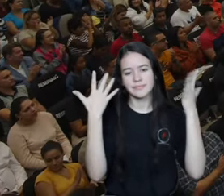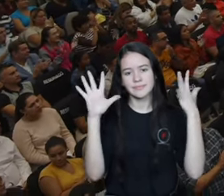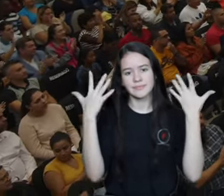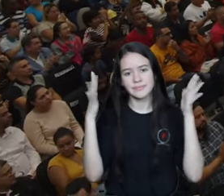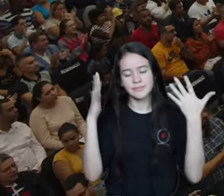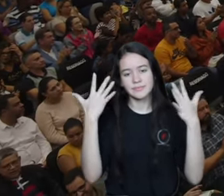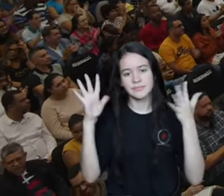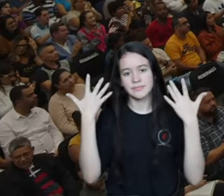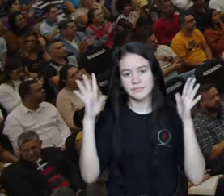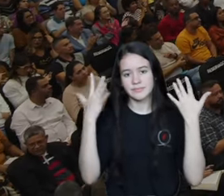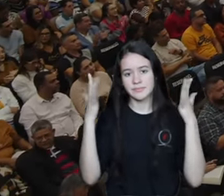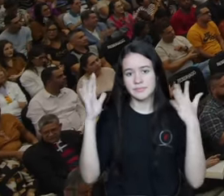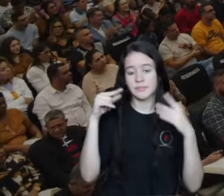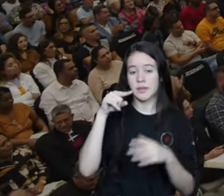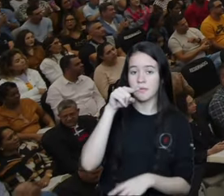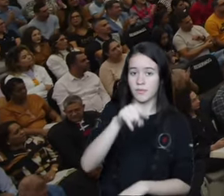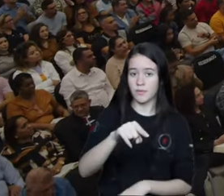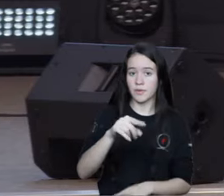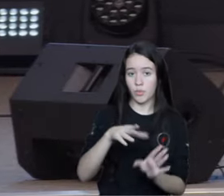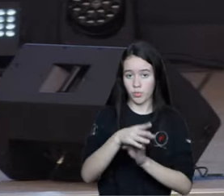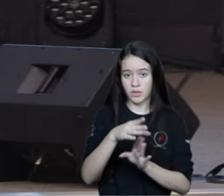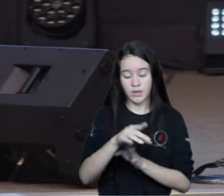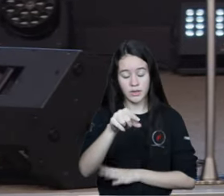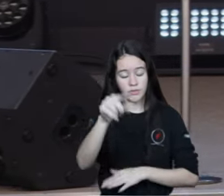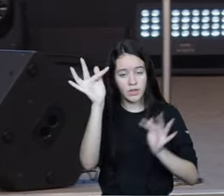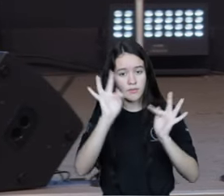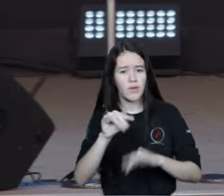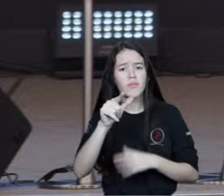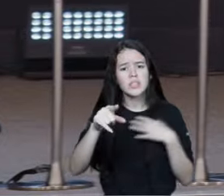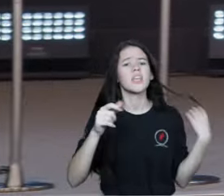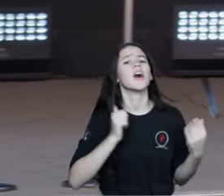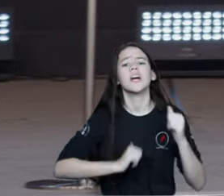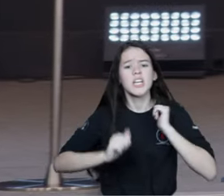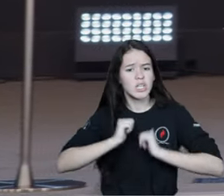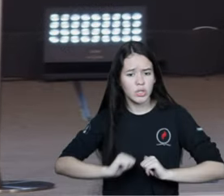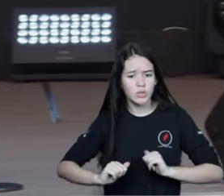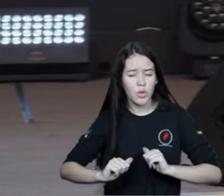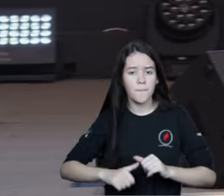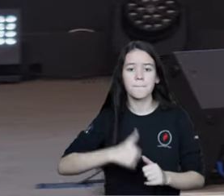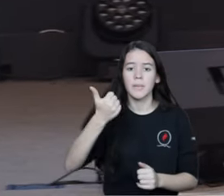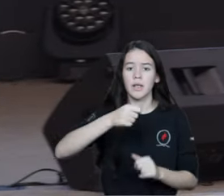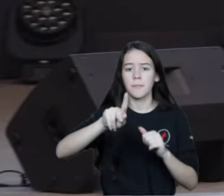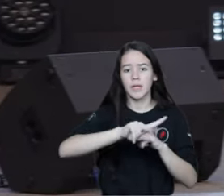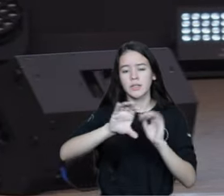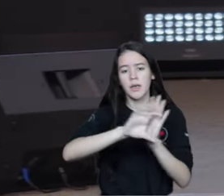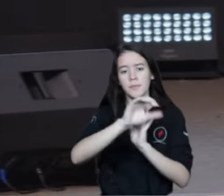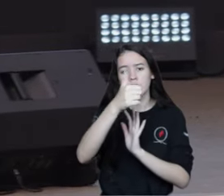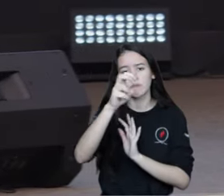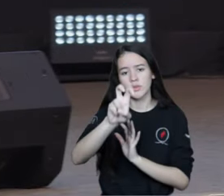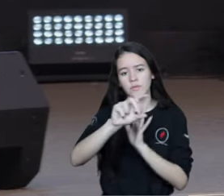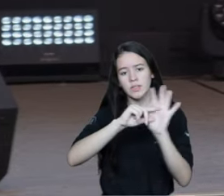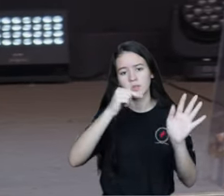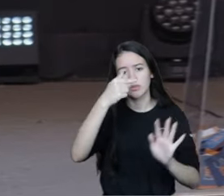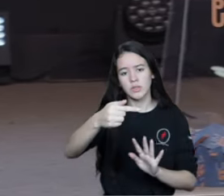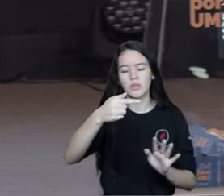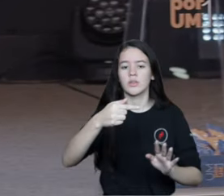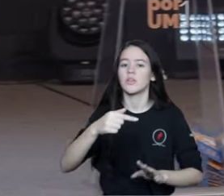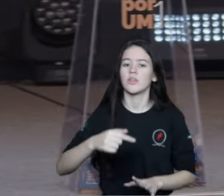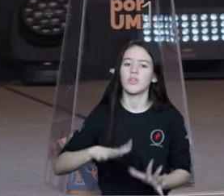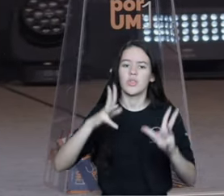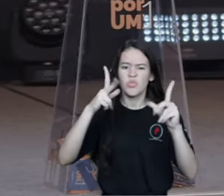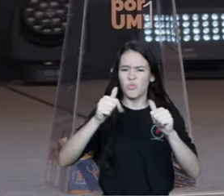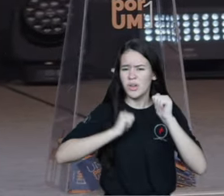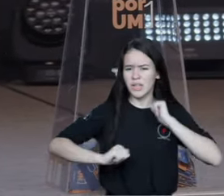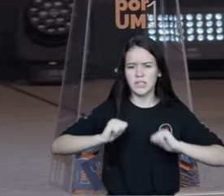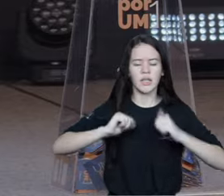a receita para você ser feliz hoje você tá ansioso por alguma coisa primeira pedro 5:7 lançando sobre ele